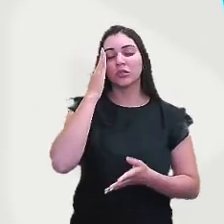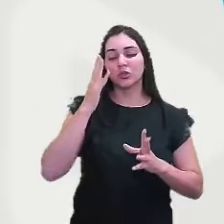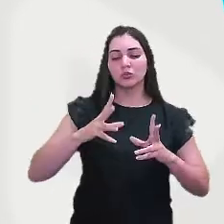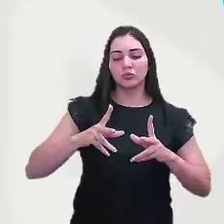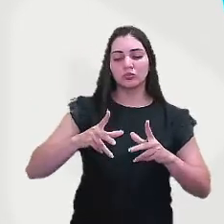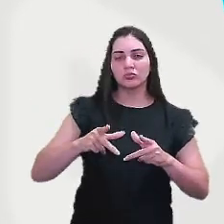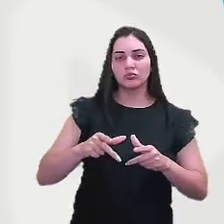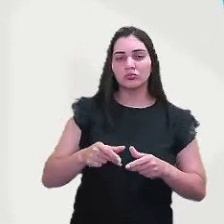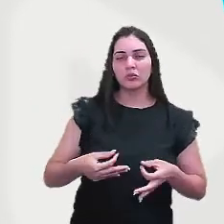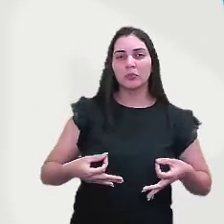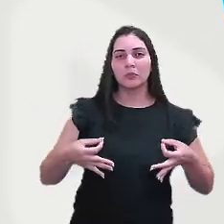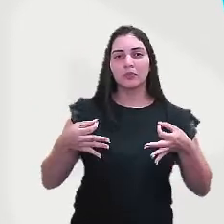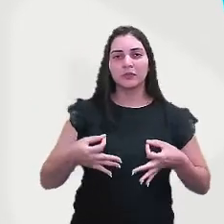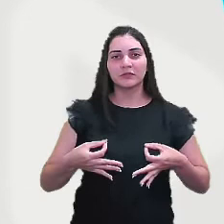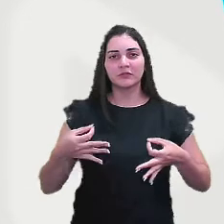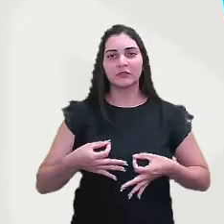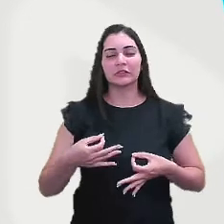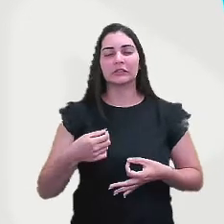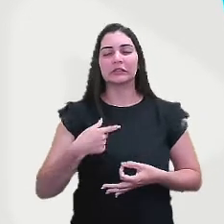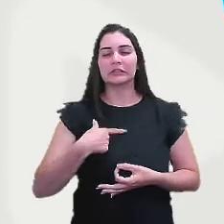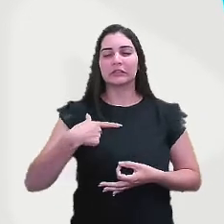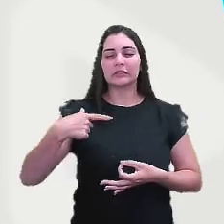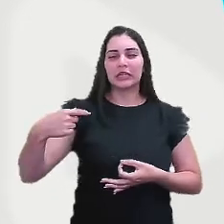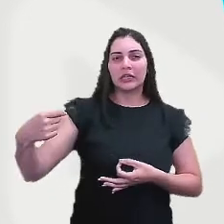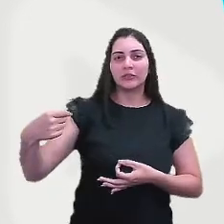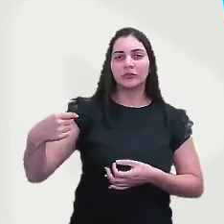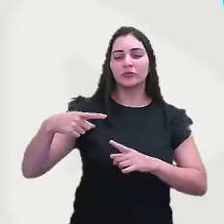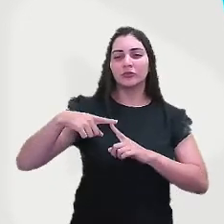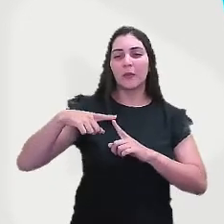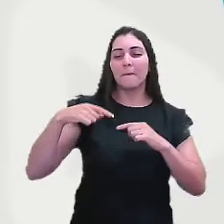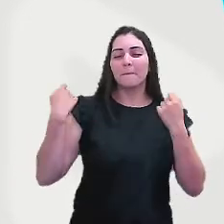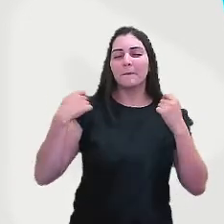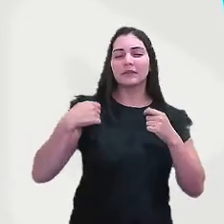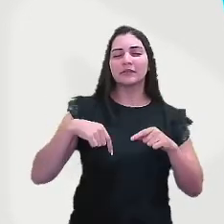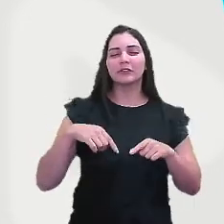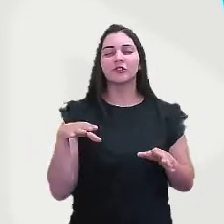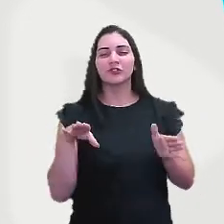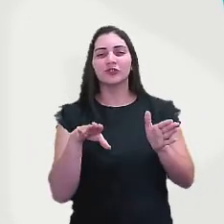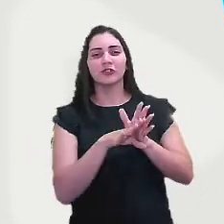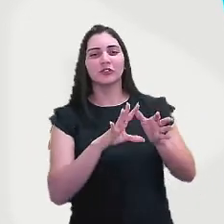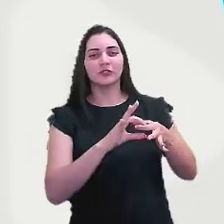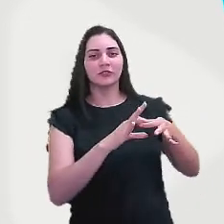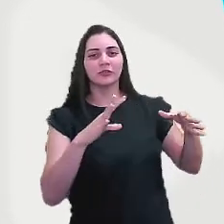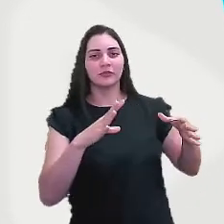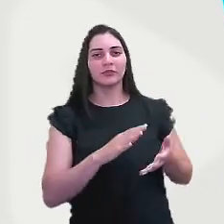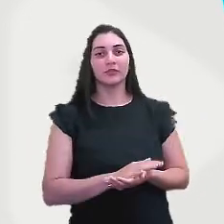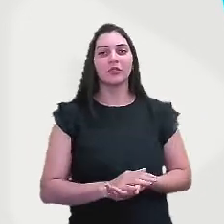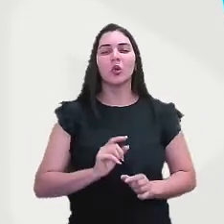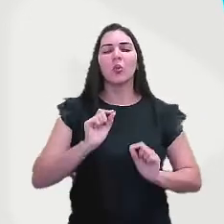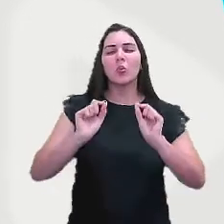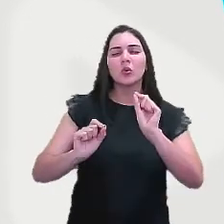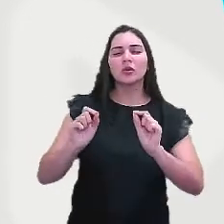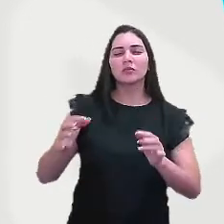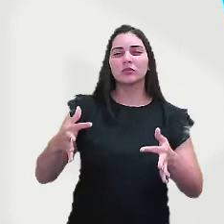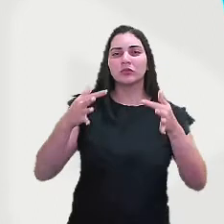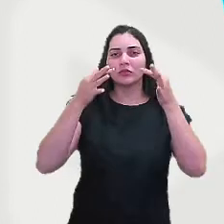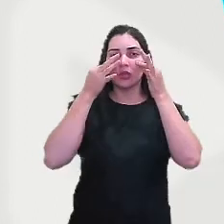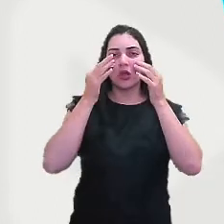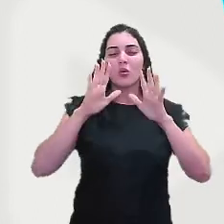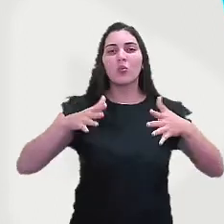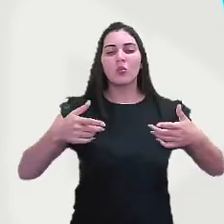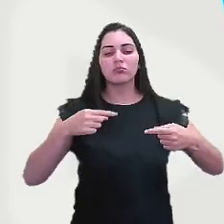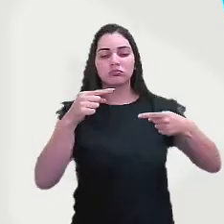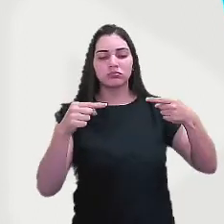cabal, você está saindo do reino da necessidade para o reino da liberdade. Então, o que é que eu convido a você a prestar atenção? Qual o objetivo da gente falar